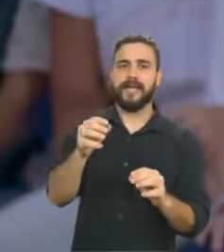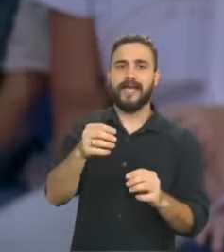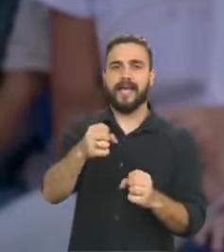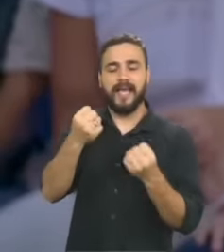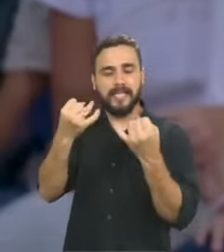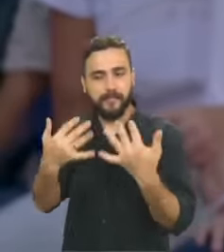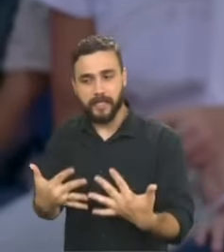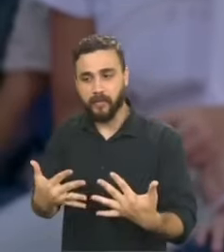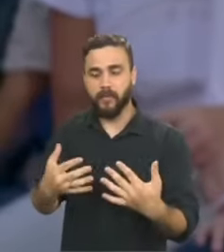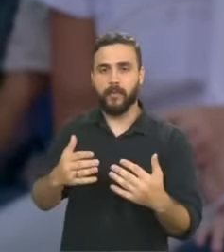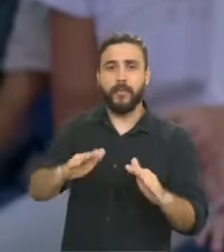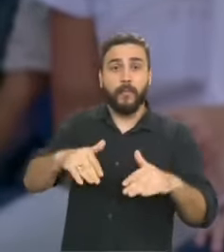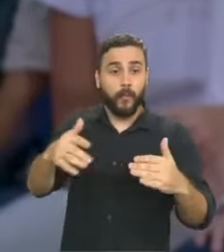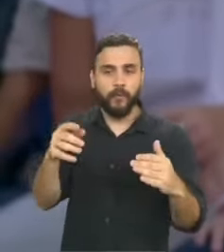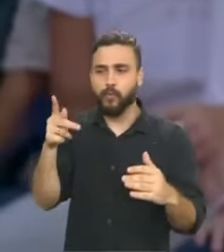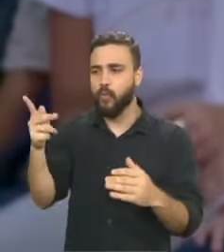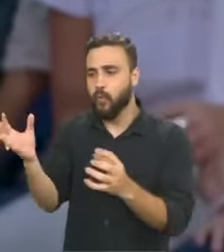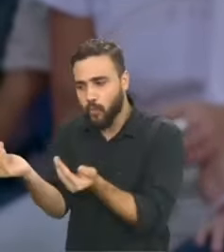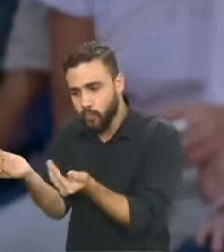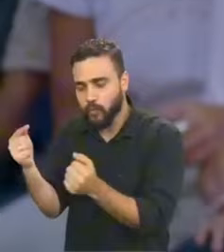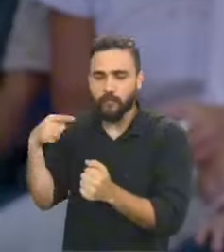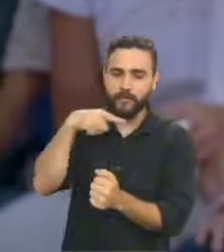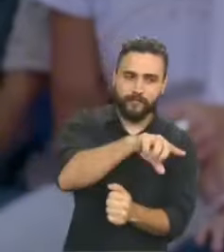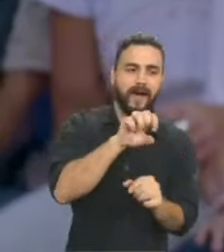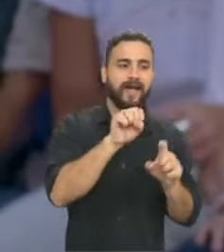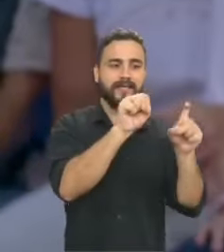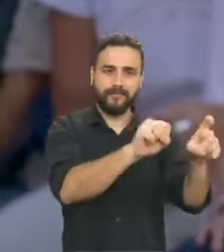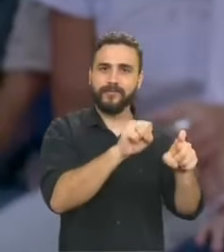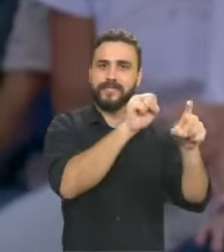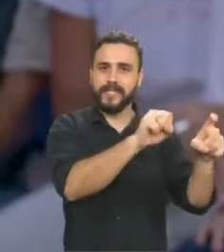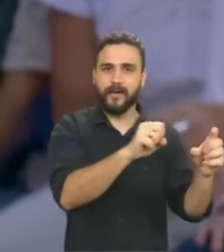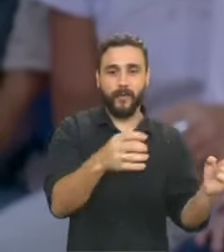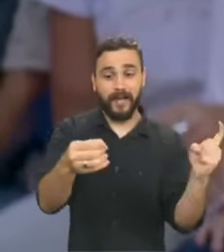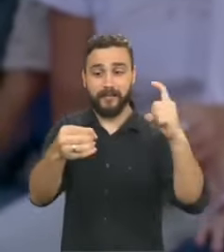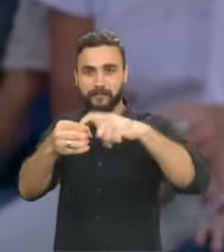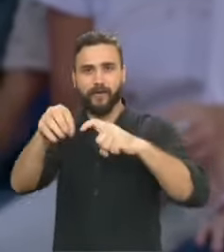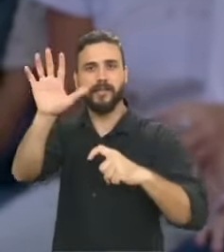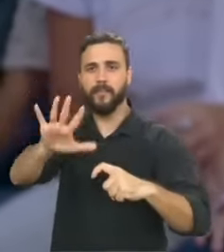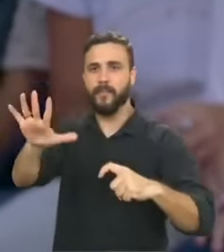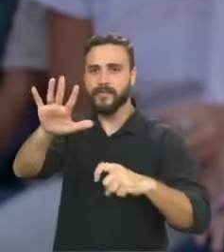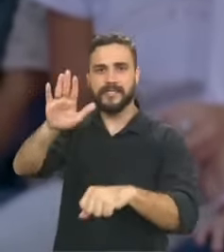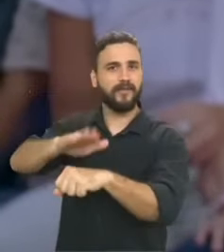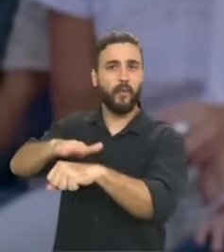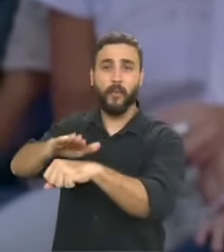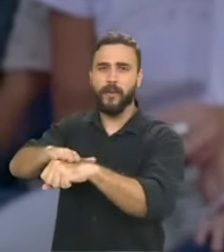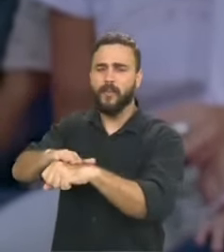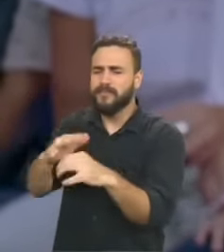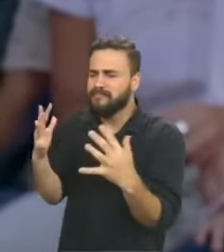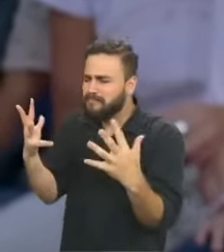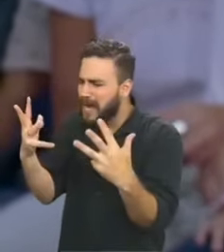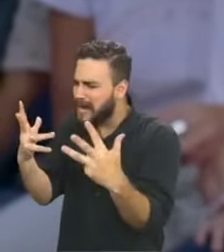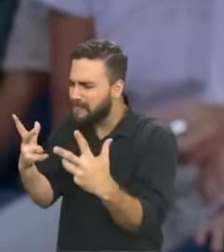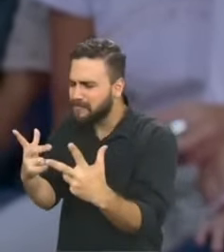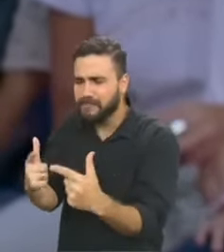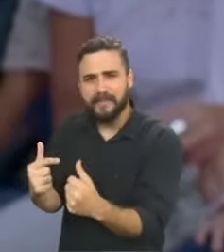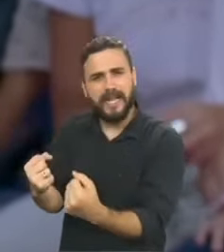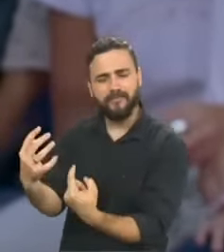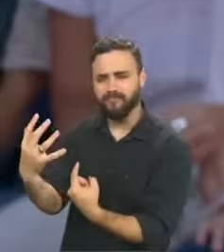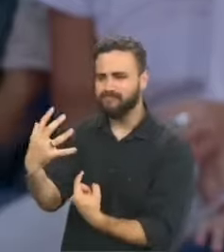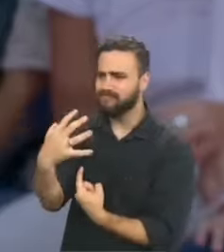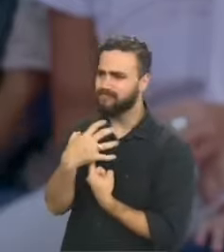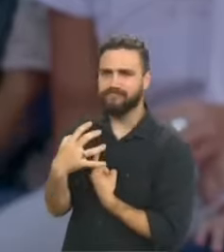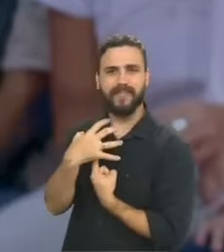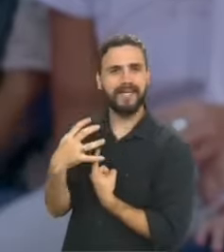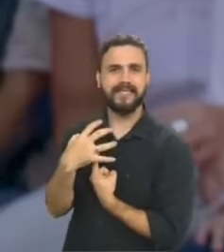toma banho de caneca, é isso mesmo, tem lugar que nós chegamos que não tem energia. E assim, você vê a alegria dos irmãos, porque é sempre um violão ali,